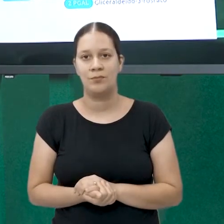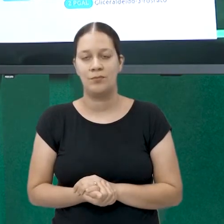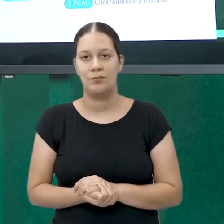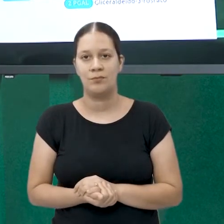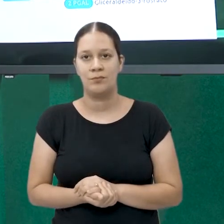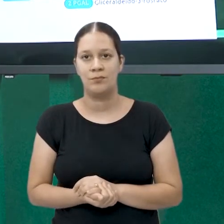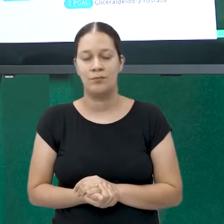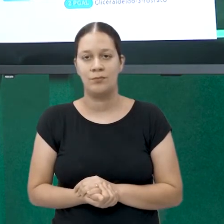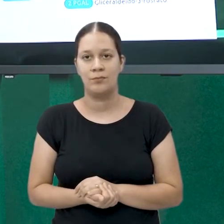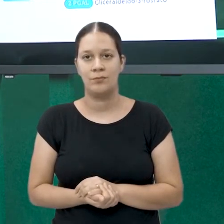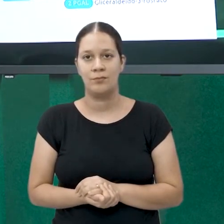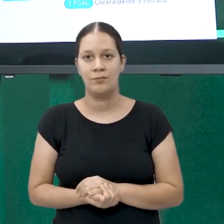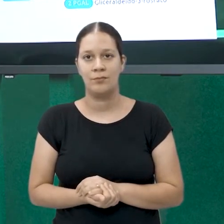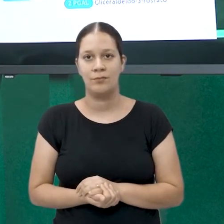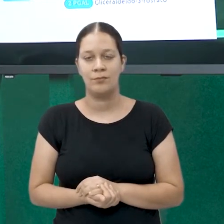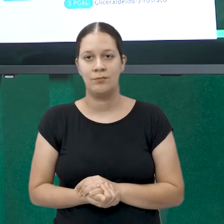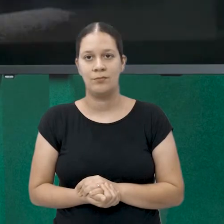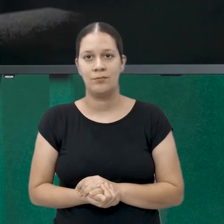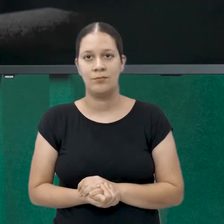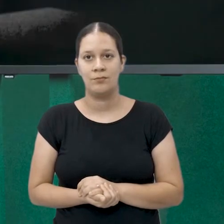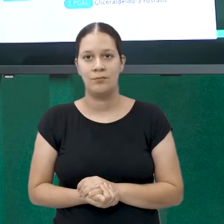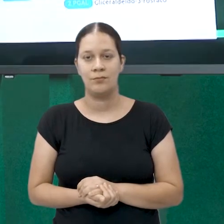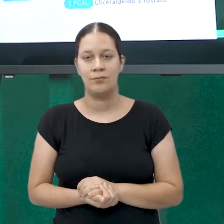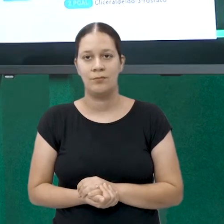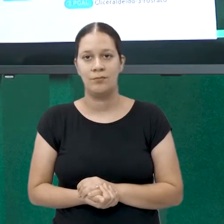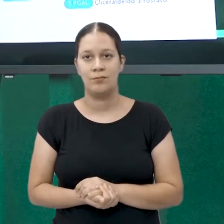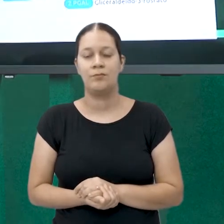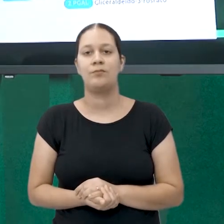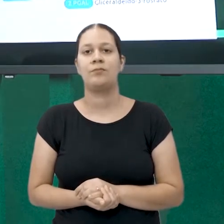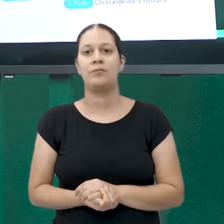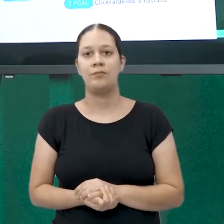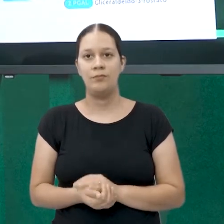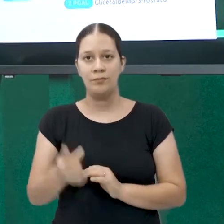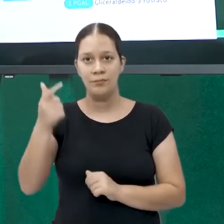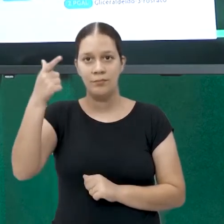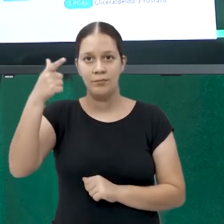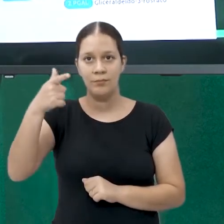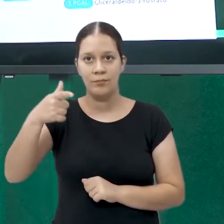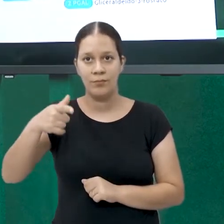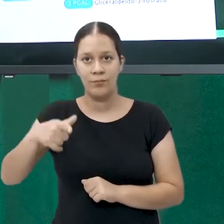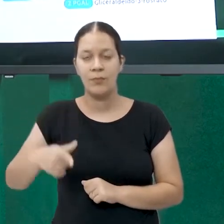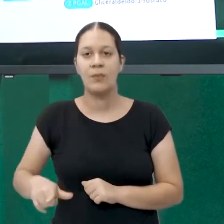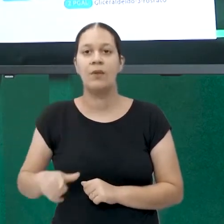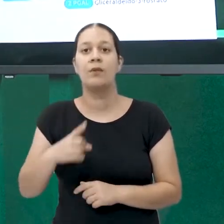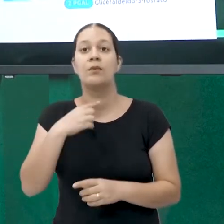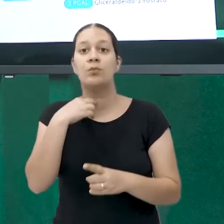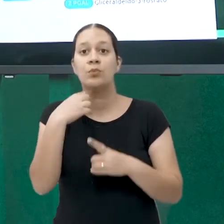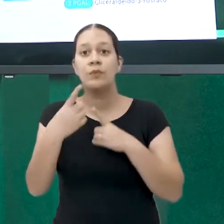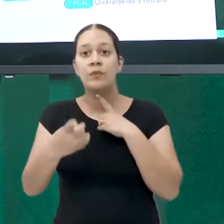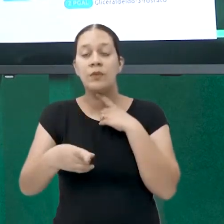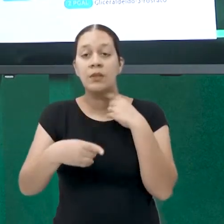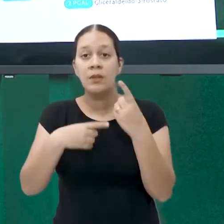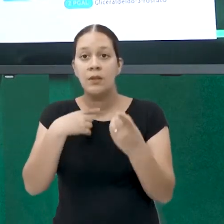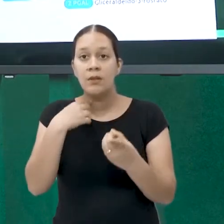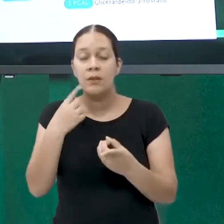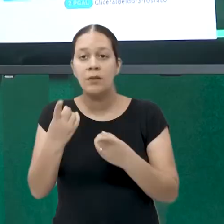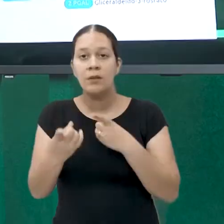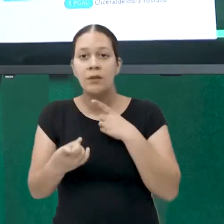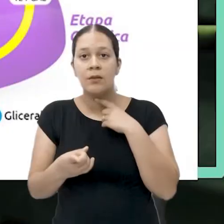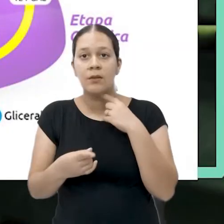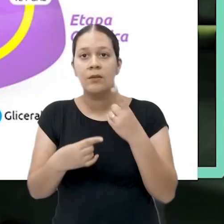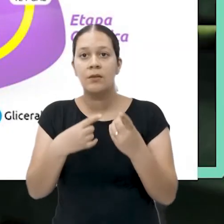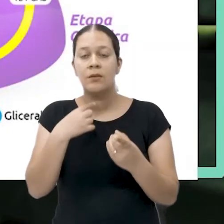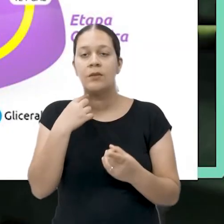tranquilas, tá? Eu acho que é isso. De novo, se tiver alguma